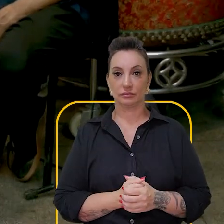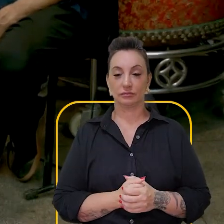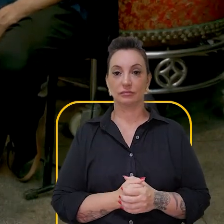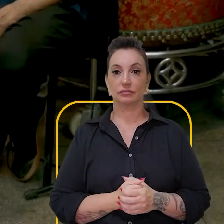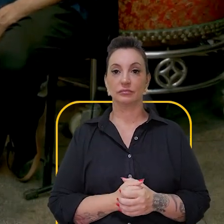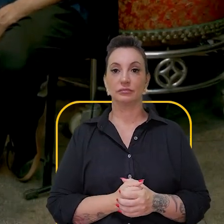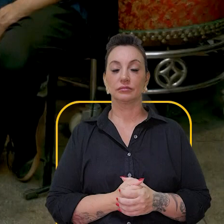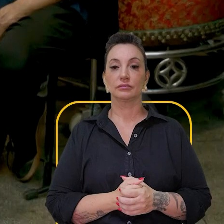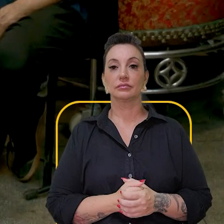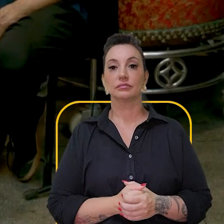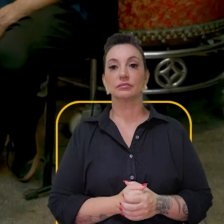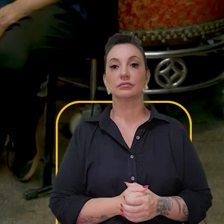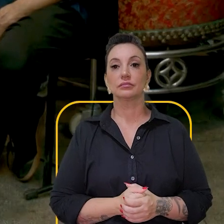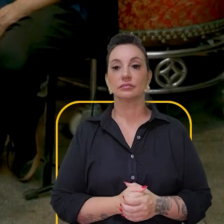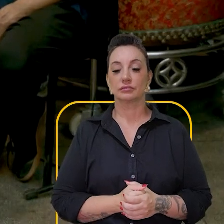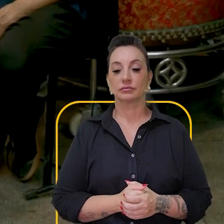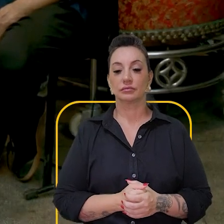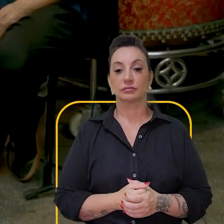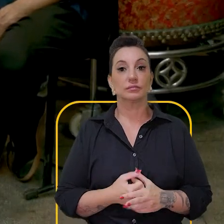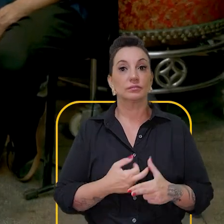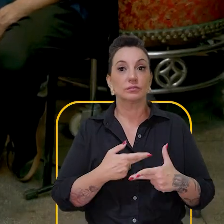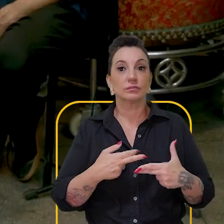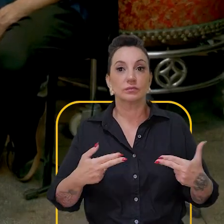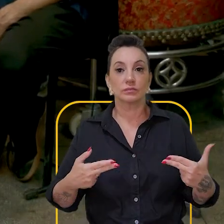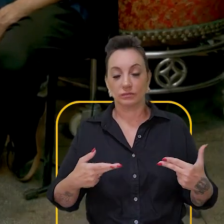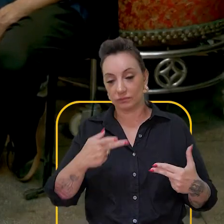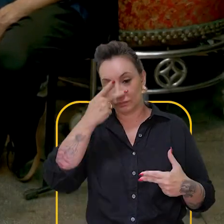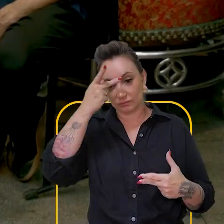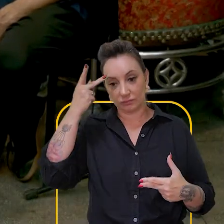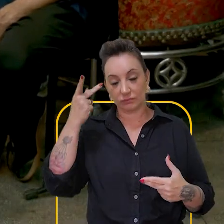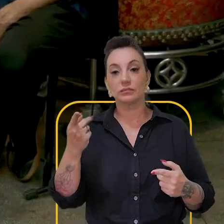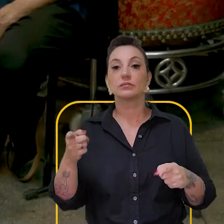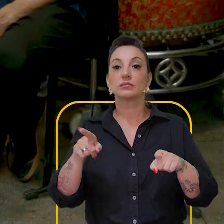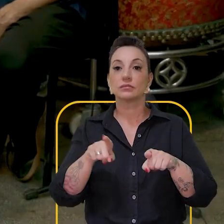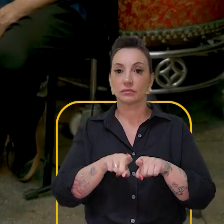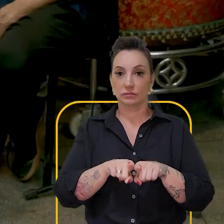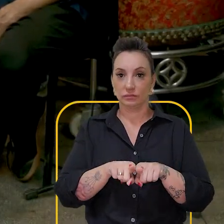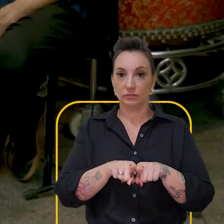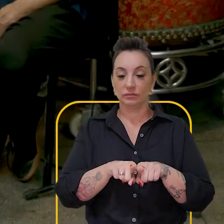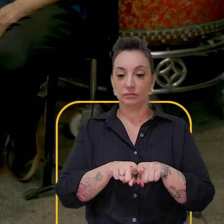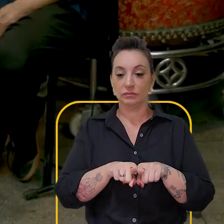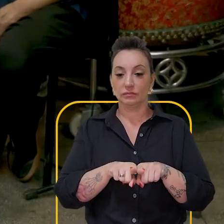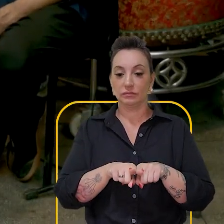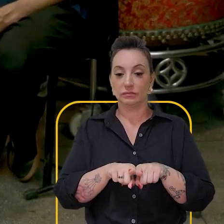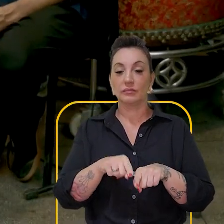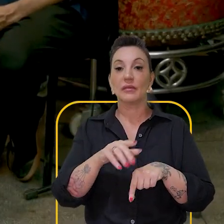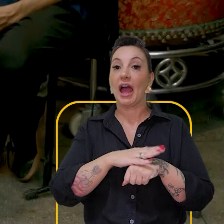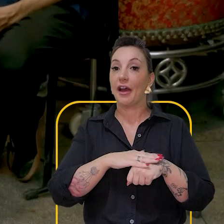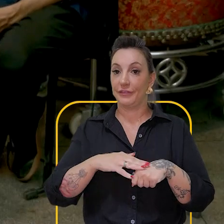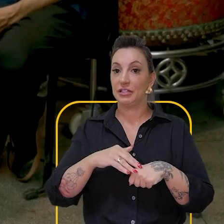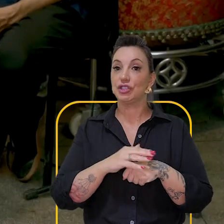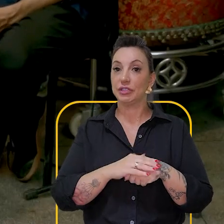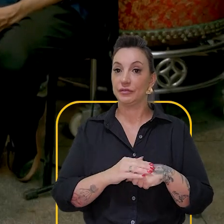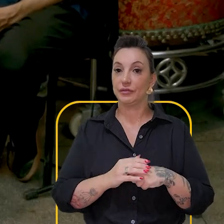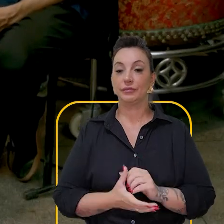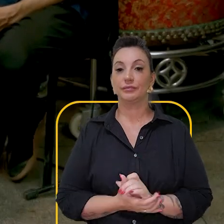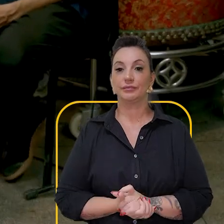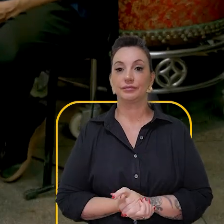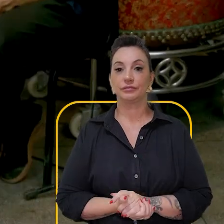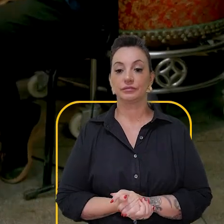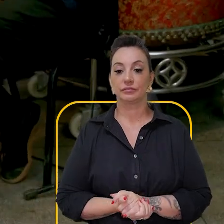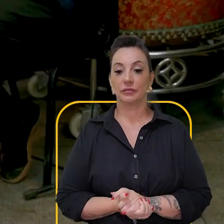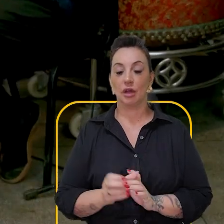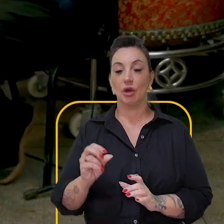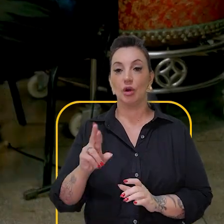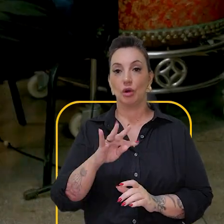muito afetivo com ele né então o se for Ortega foi um que sempre fala Ortega ajudou muito Nereu impressionante